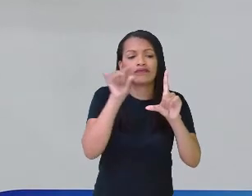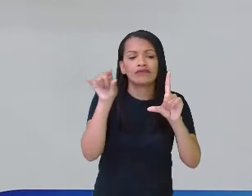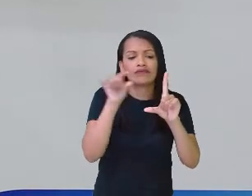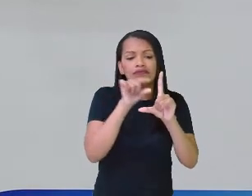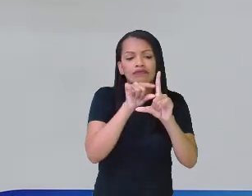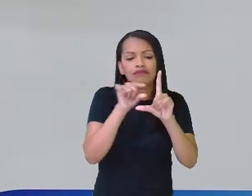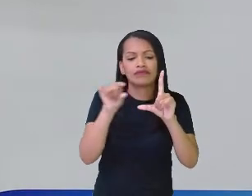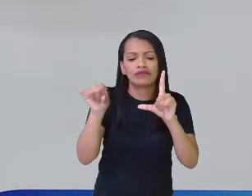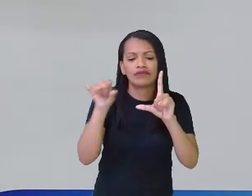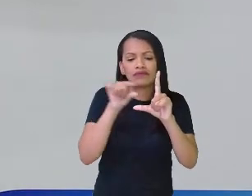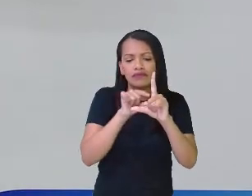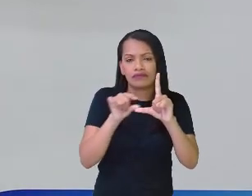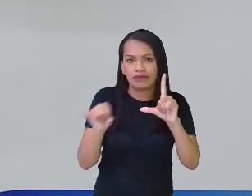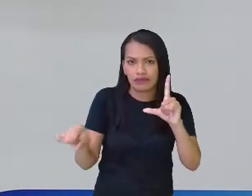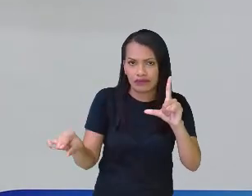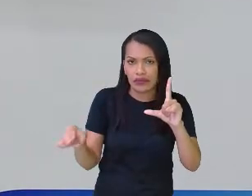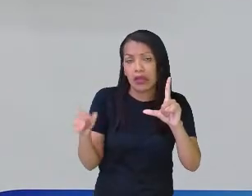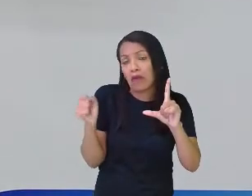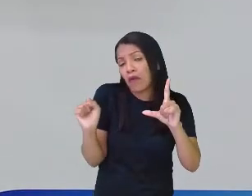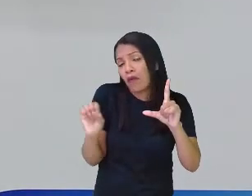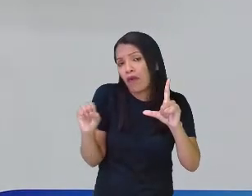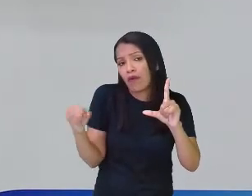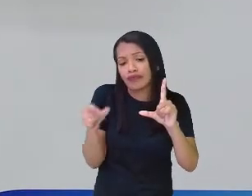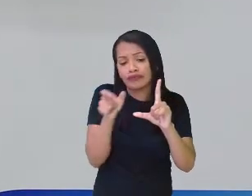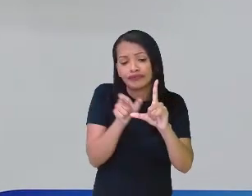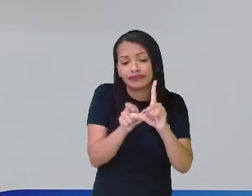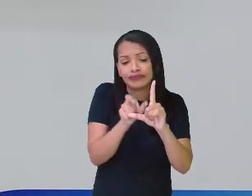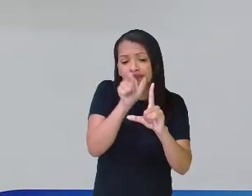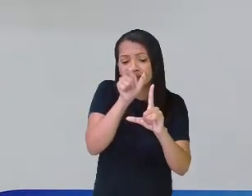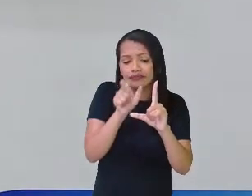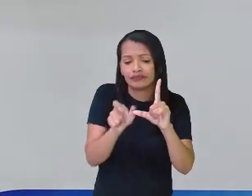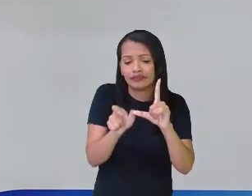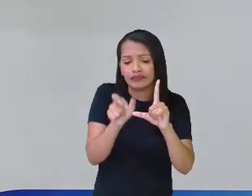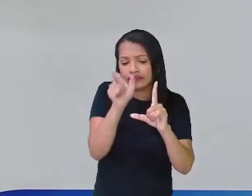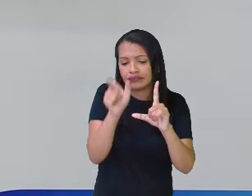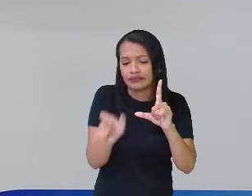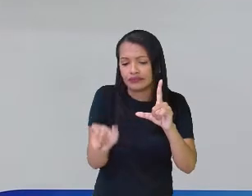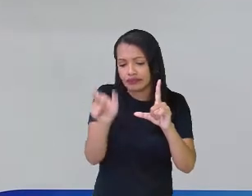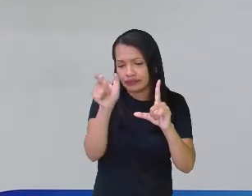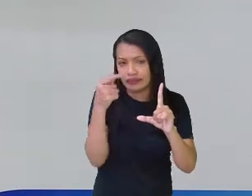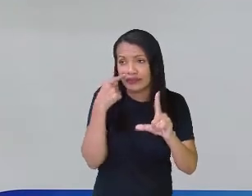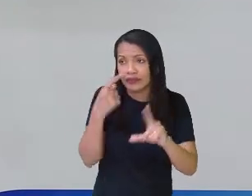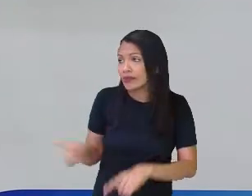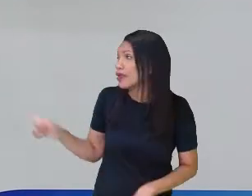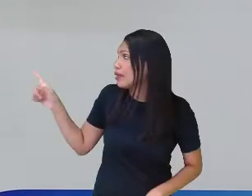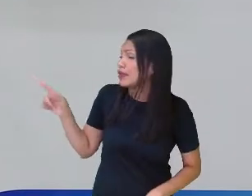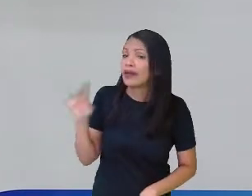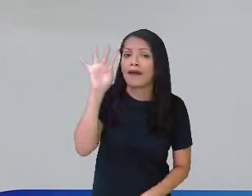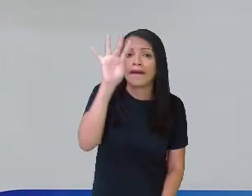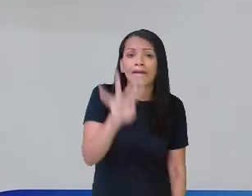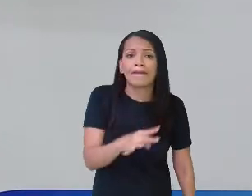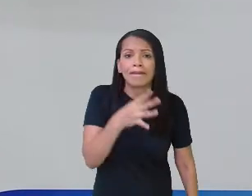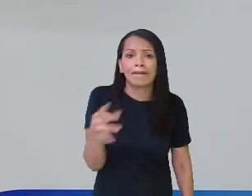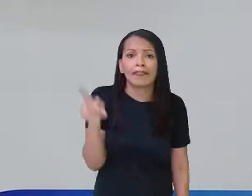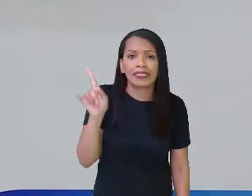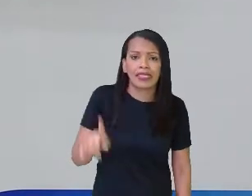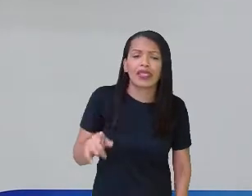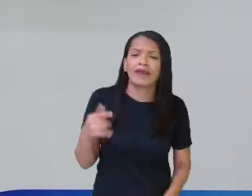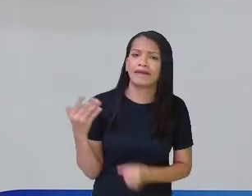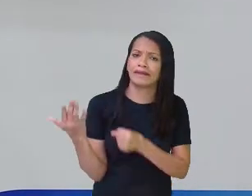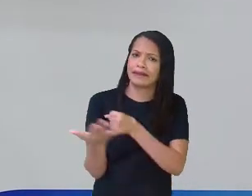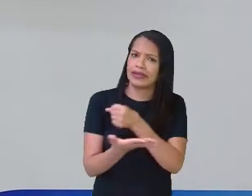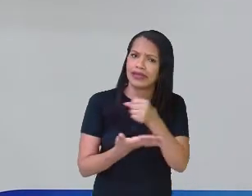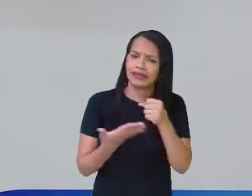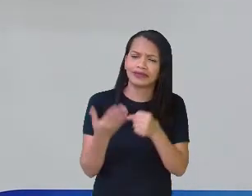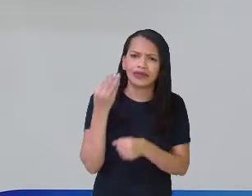a barra vertical, outro com a barra horizontal. Na tabela não, ela é mais básica, né? Eu vou colocar os dados ali e vou